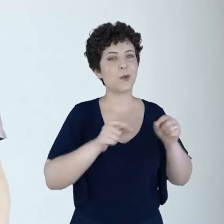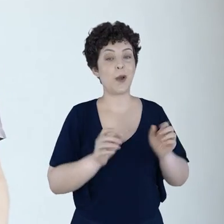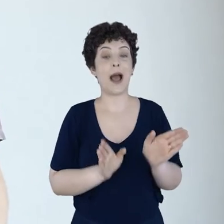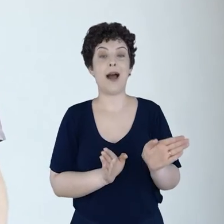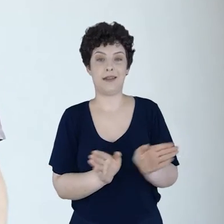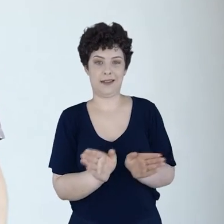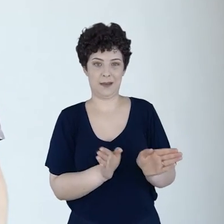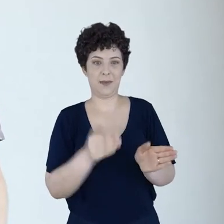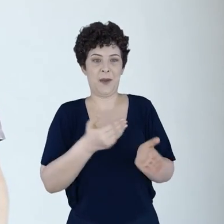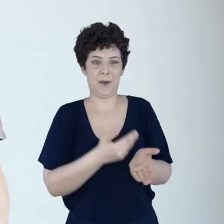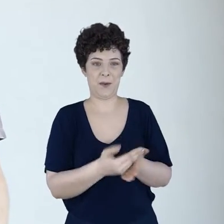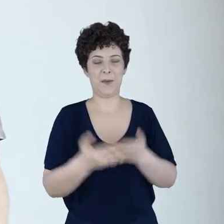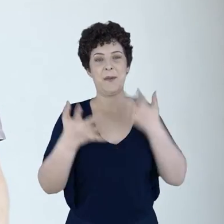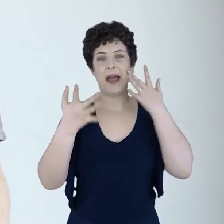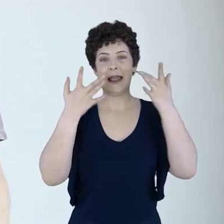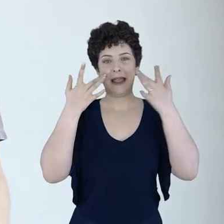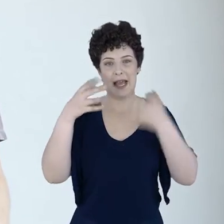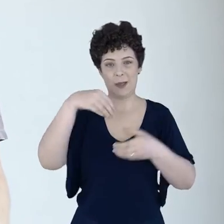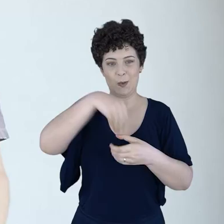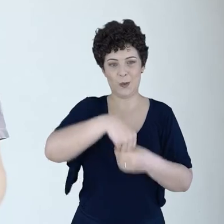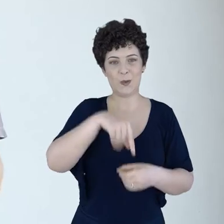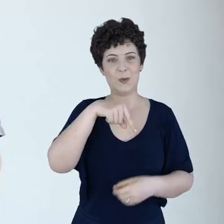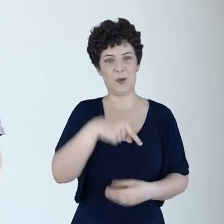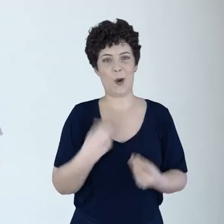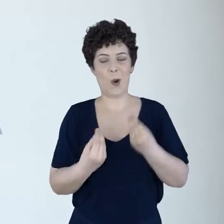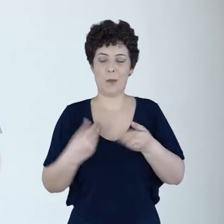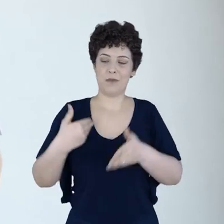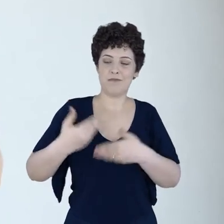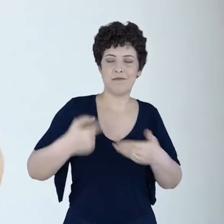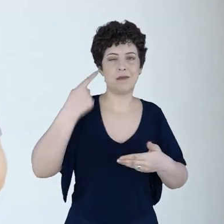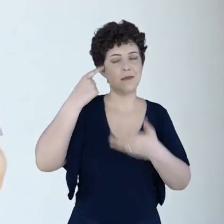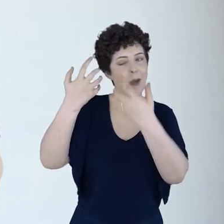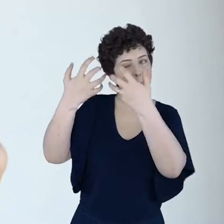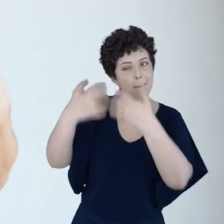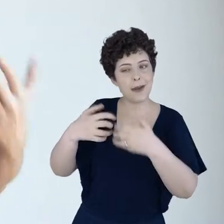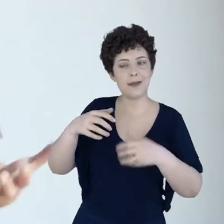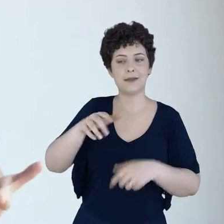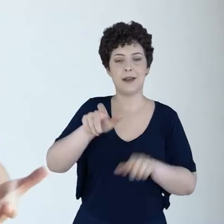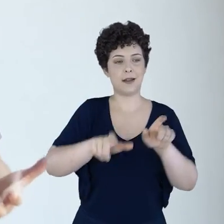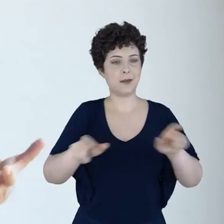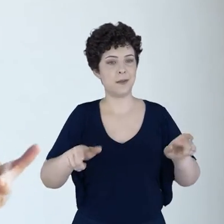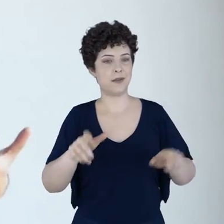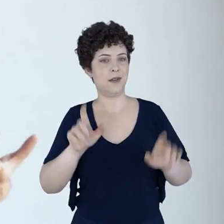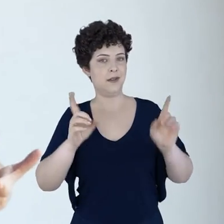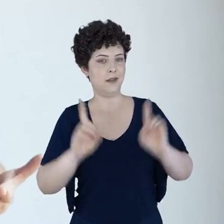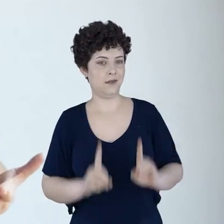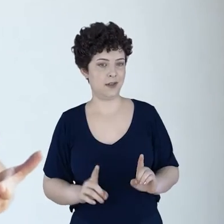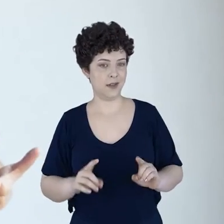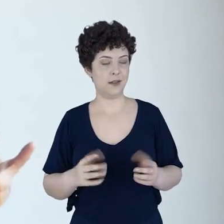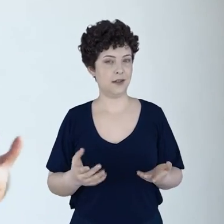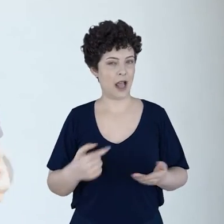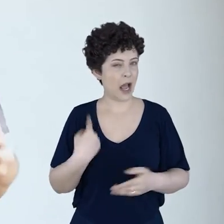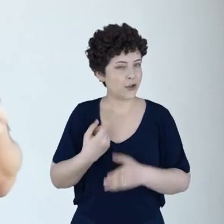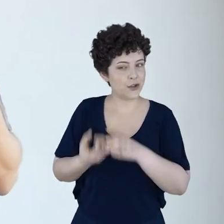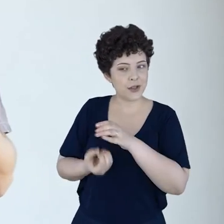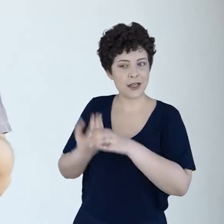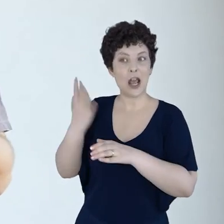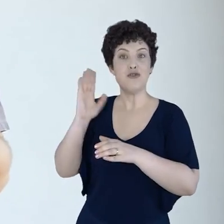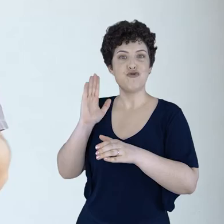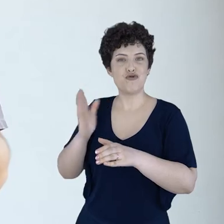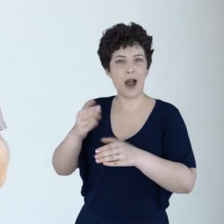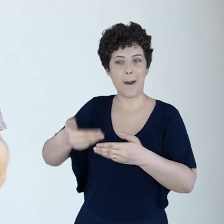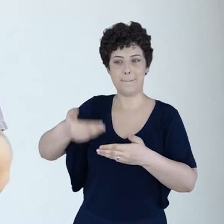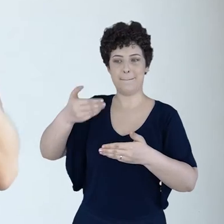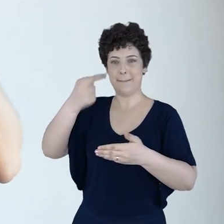da discussão sobre acessibilidade e teatro, né? Em que medida a gente pensa nas pessoas com deficiência quando a gente cria? Será que a gente